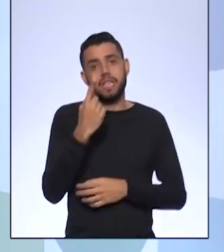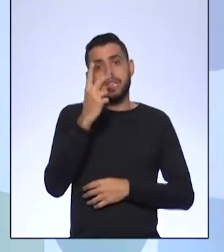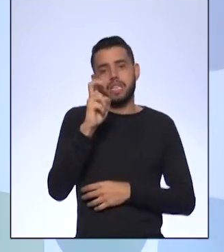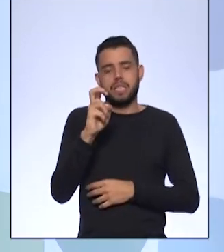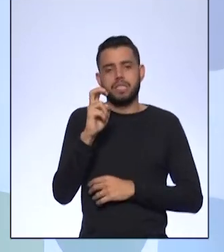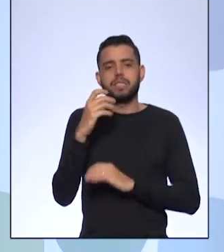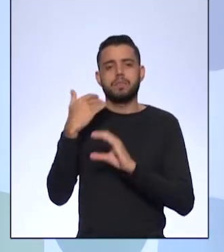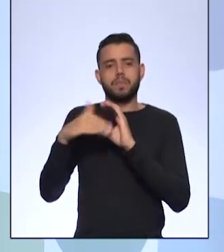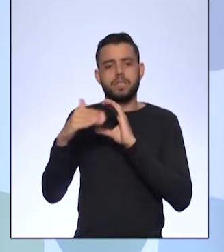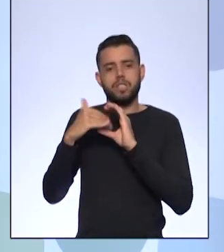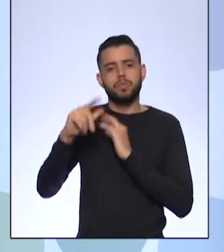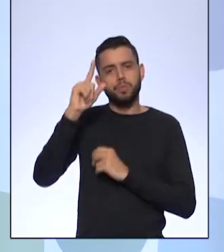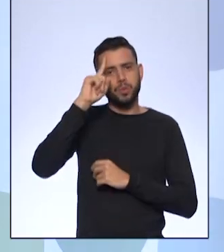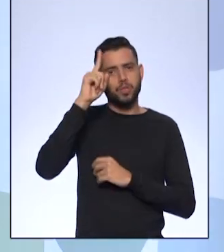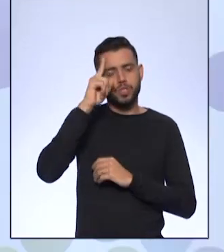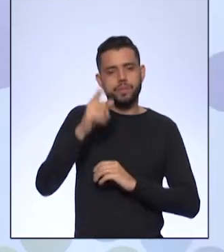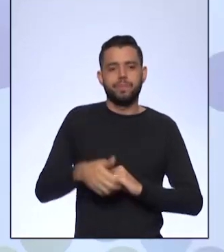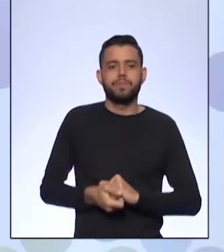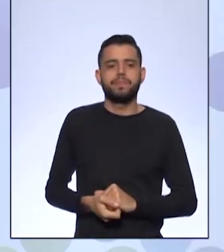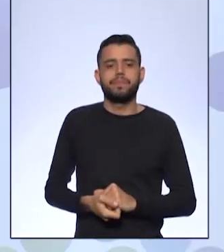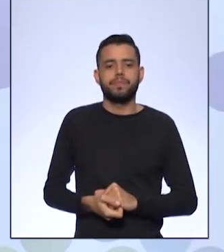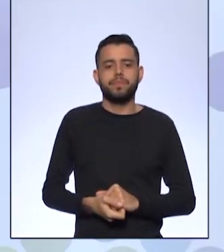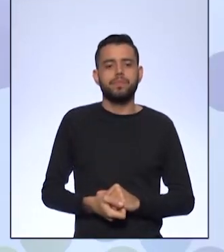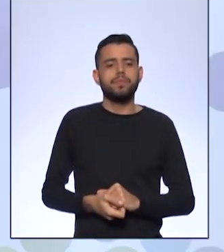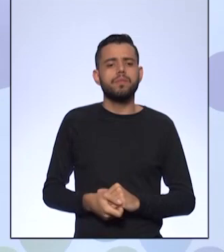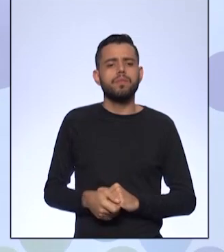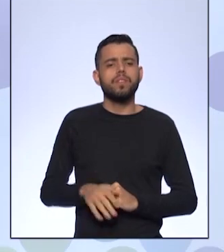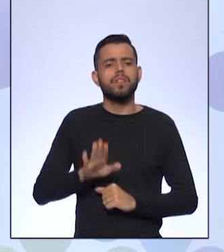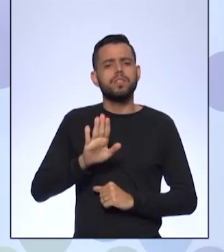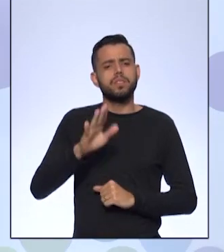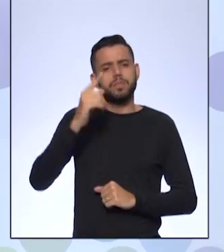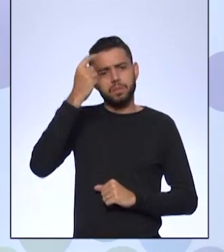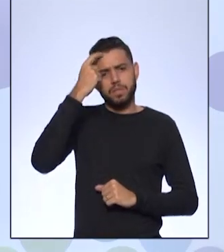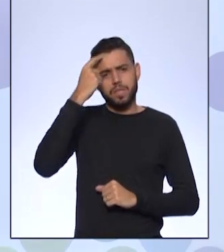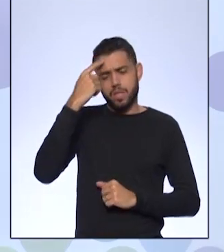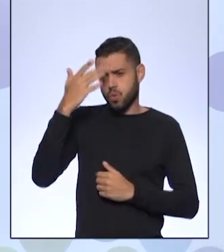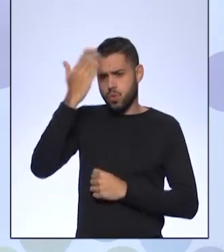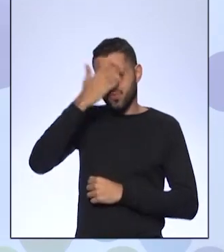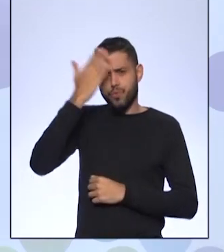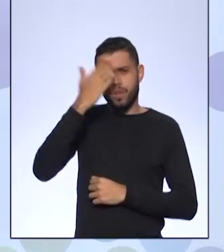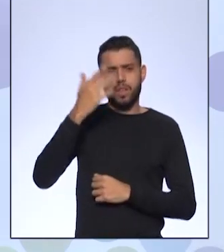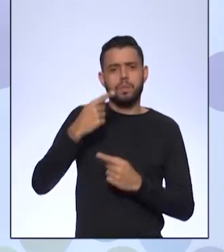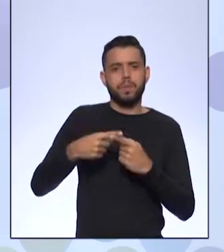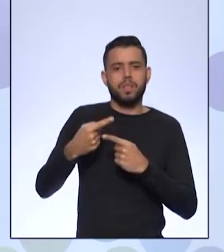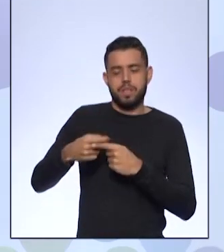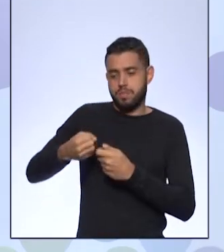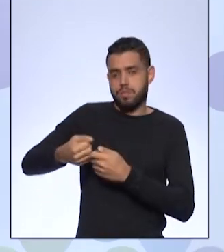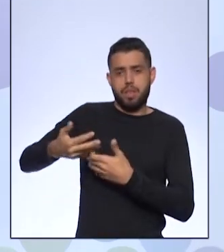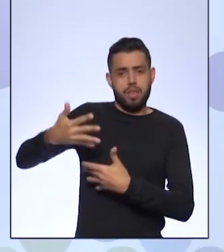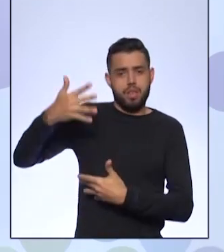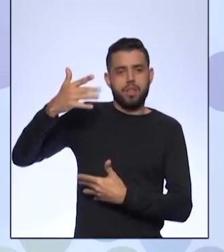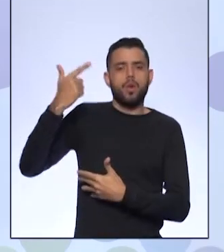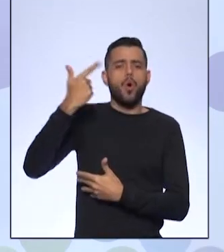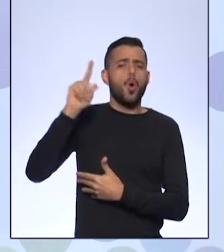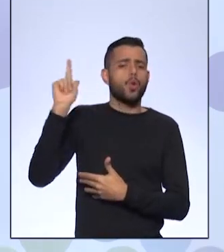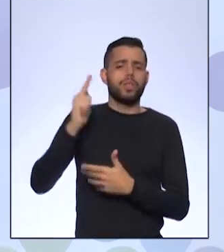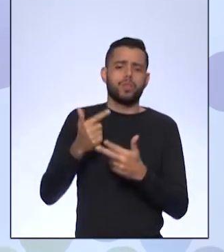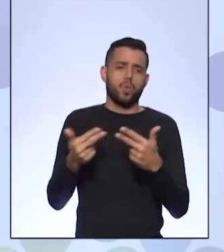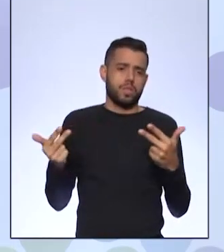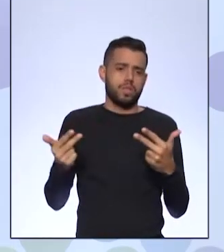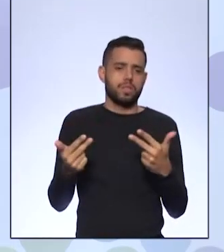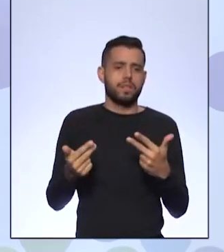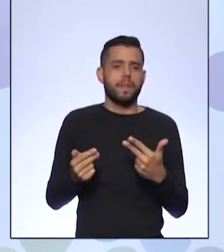mensagens diárias, né, Fabi? E o pior de tudo é que, assim, porque elas não vêm. A gente não vê porque vocês estão escrevendo um monte de outras coisas.